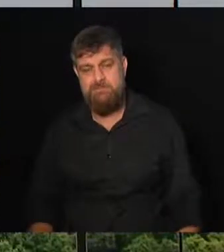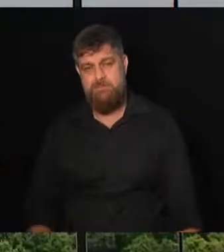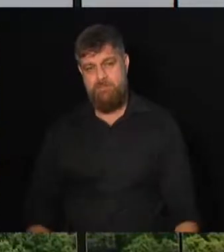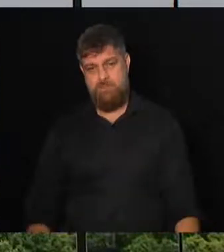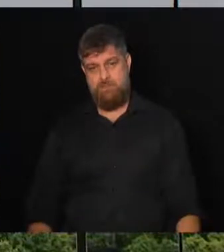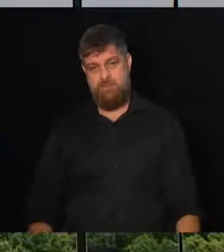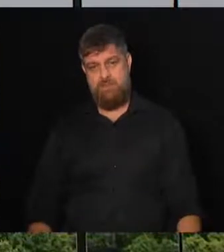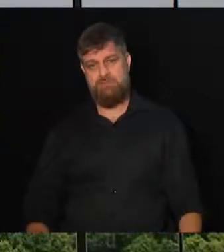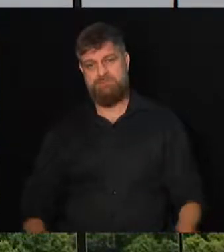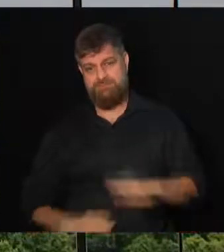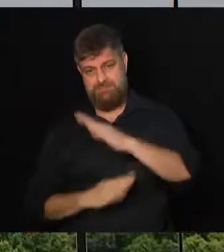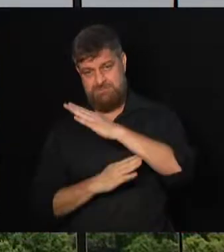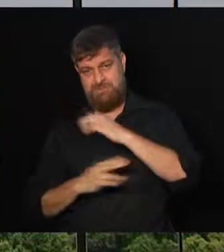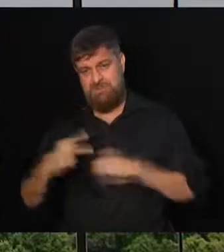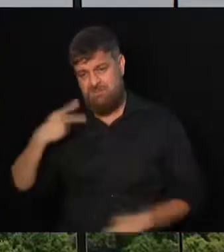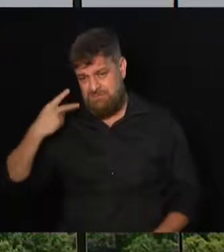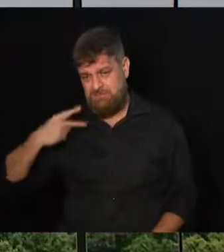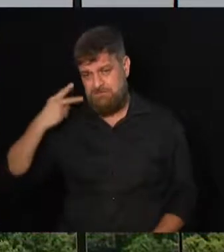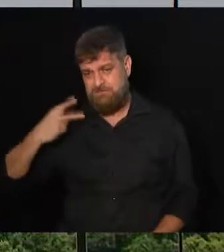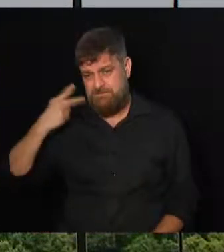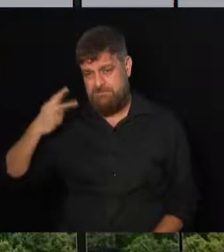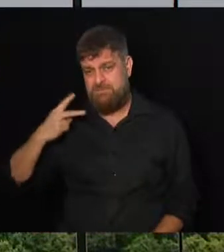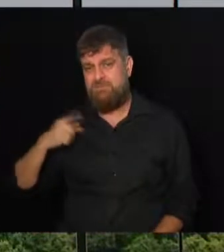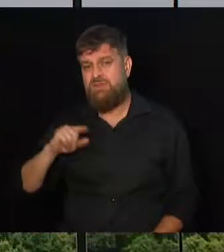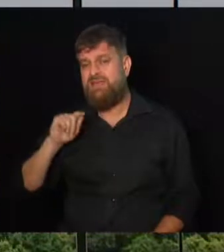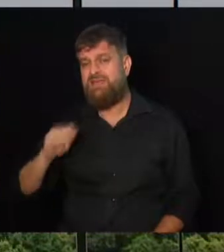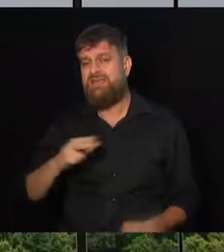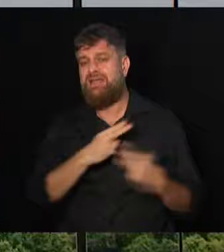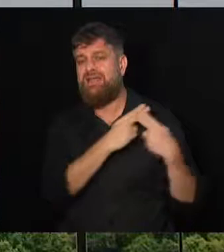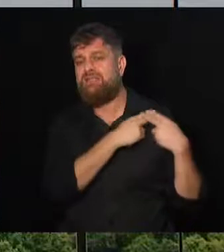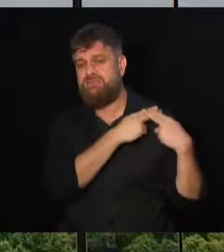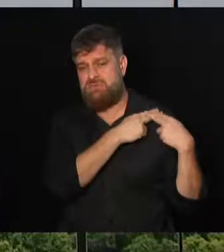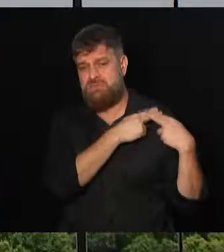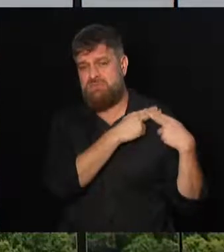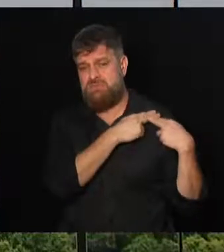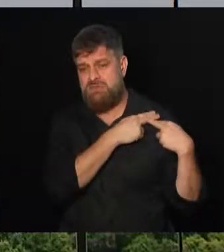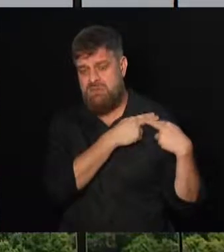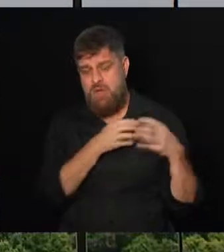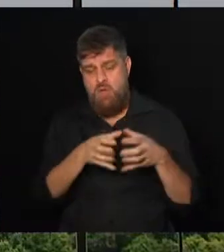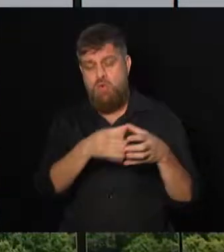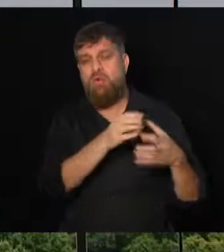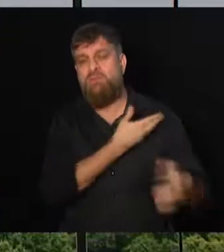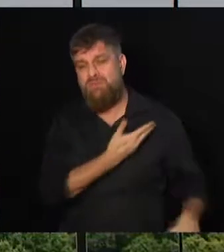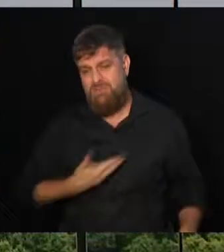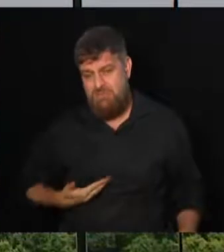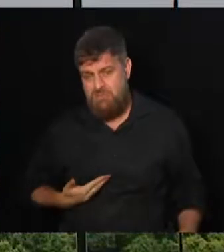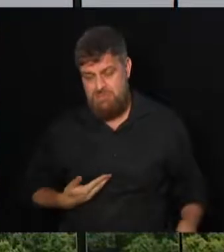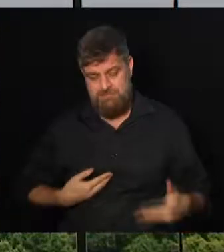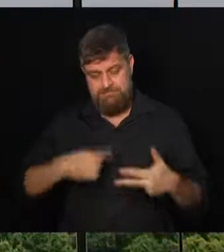no Legislativo a responsabilidade solidária dos entes federativos.